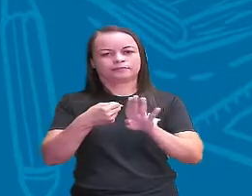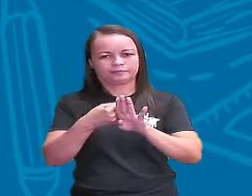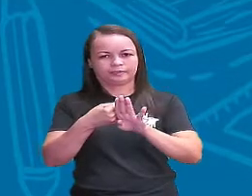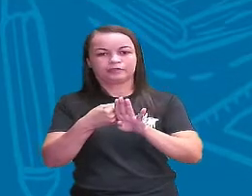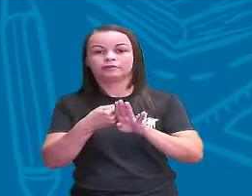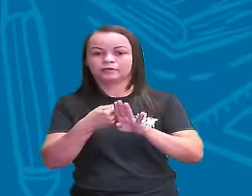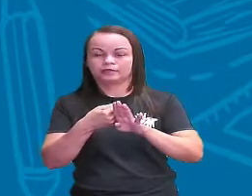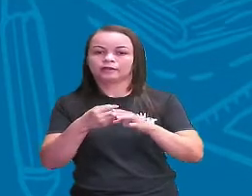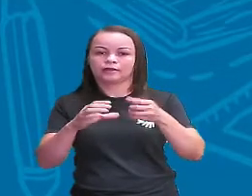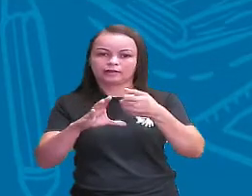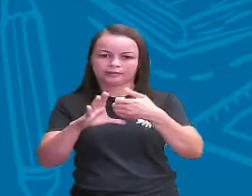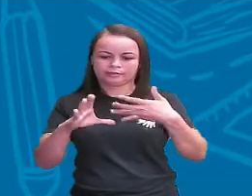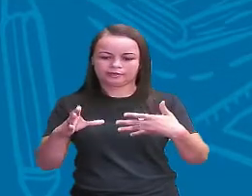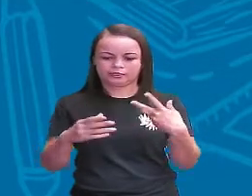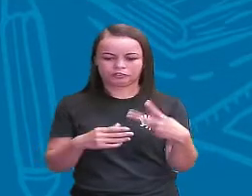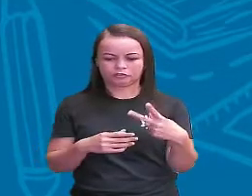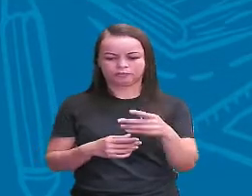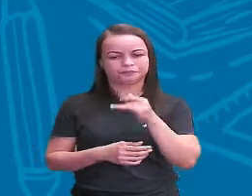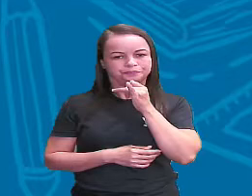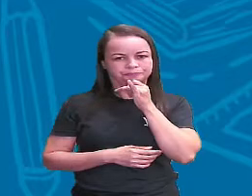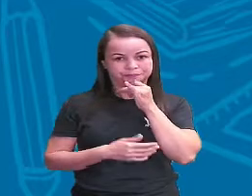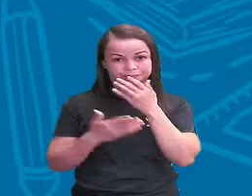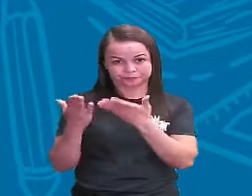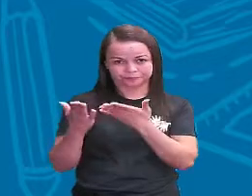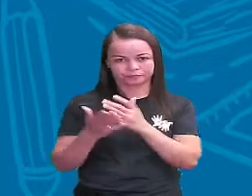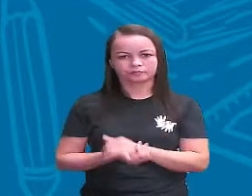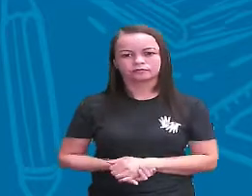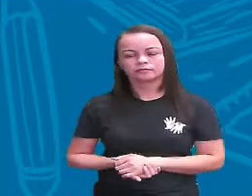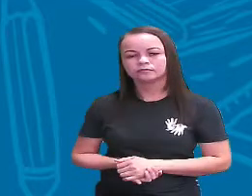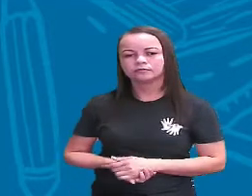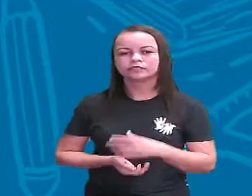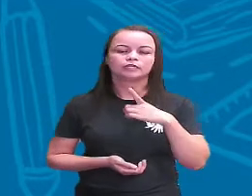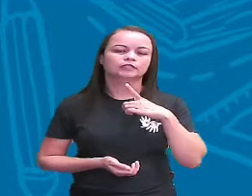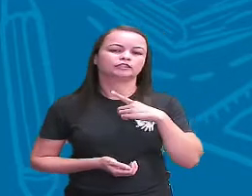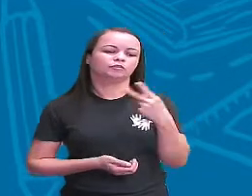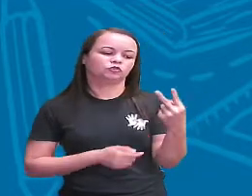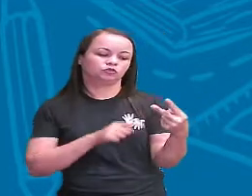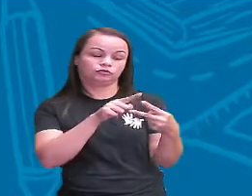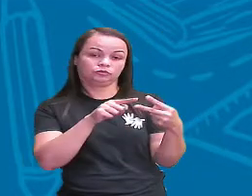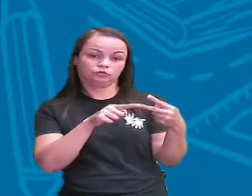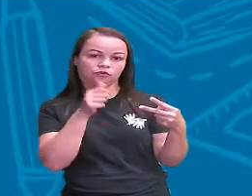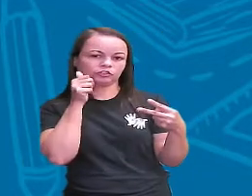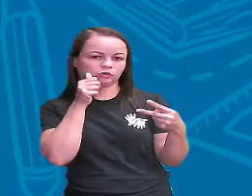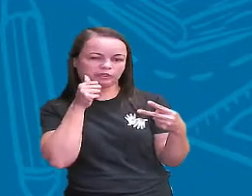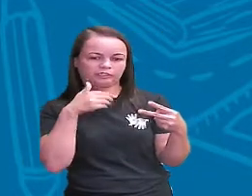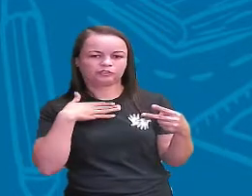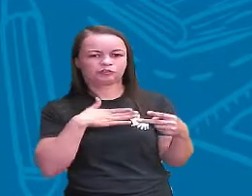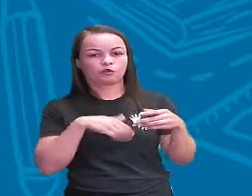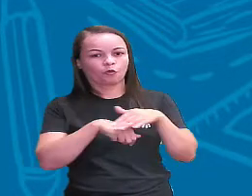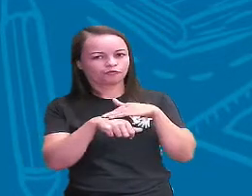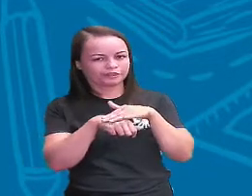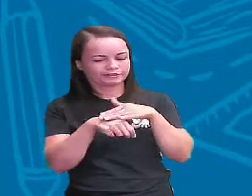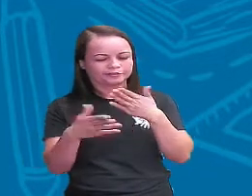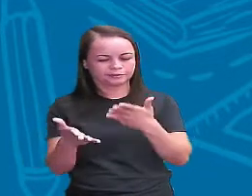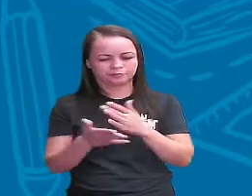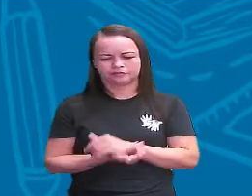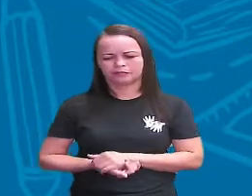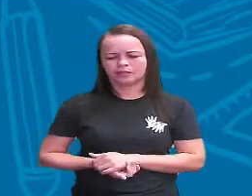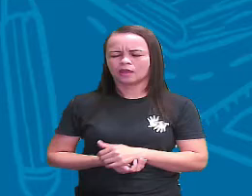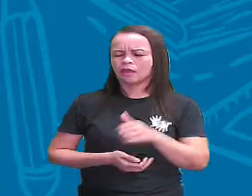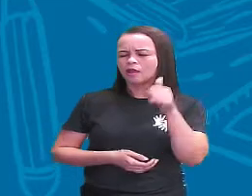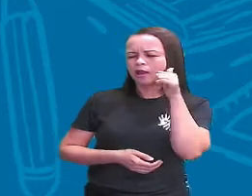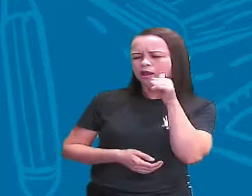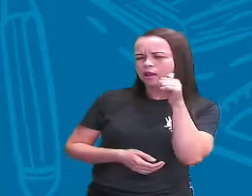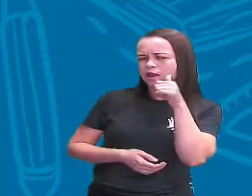Então, vamos ver aqui nos exemplos. Temos aqui 2 meninas conversando e elas falando assim: Ana, sua mãe já